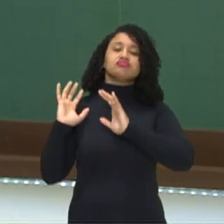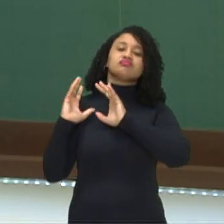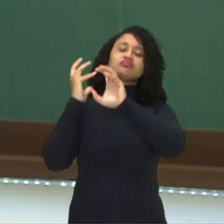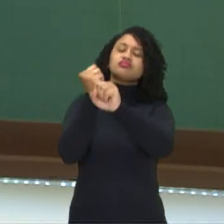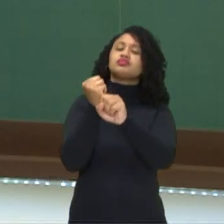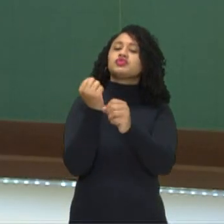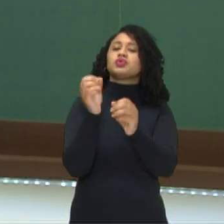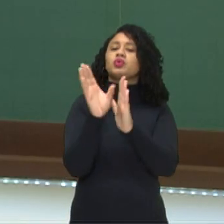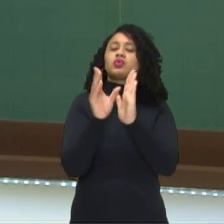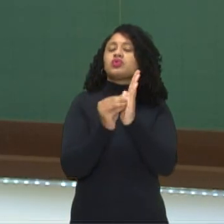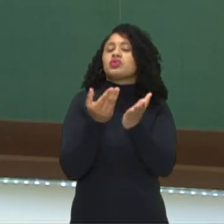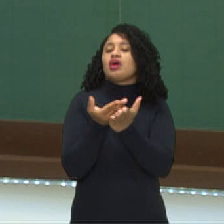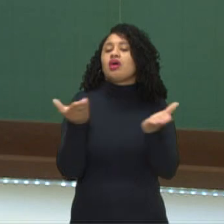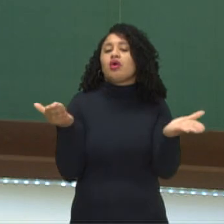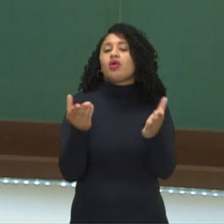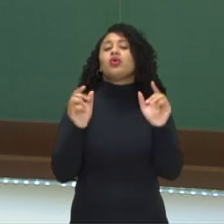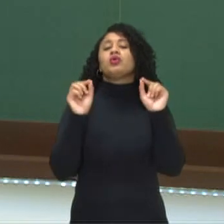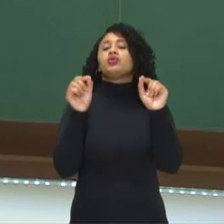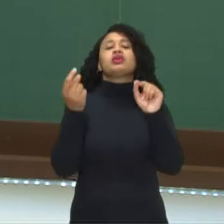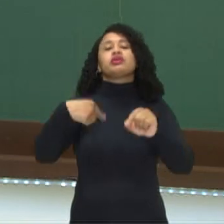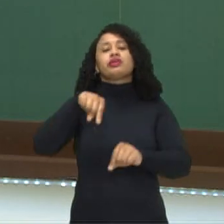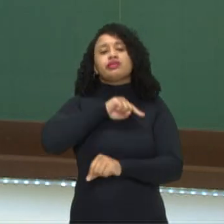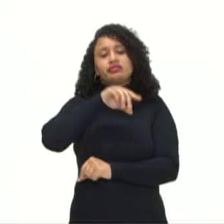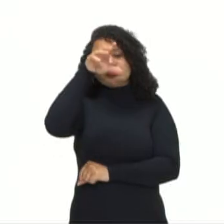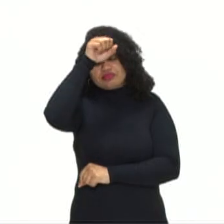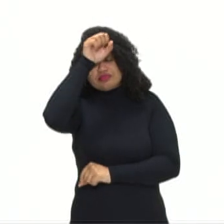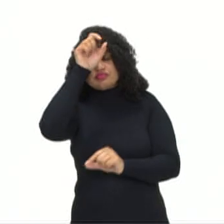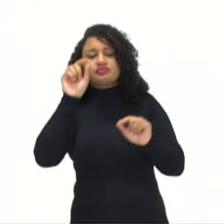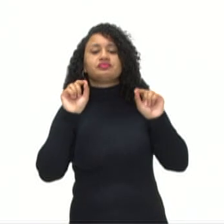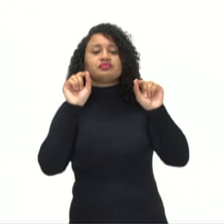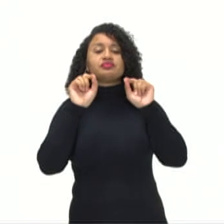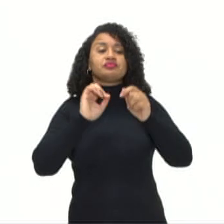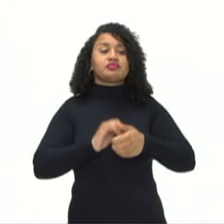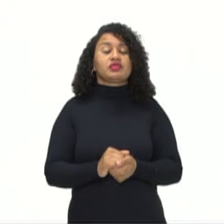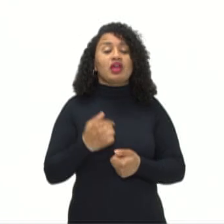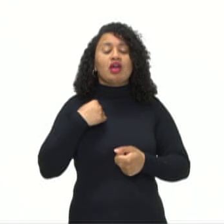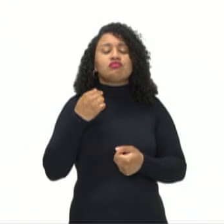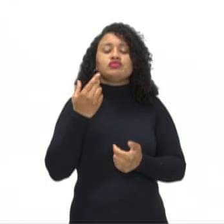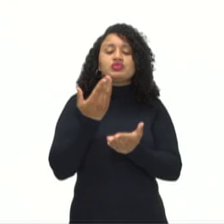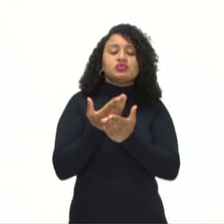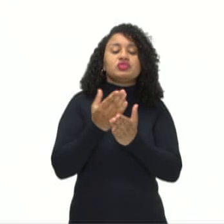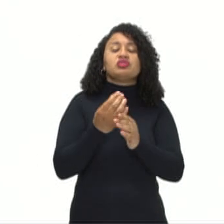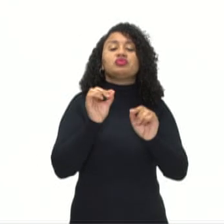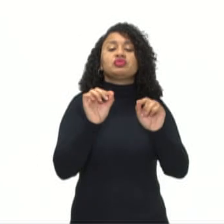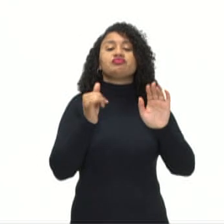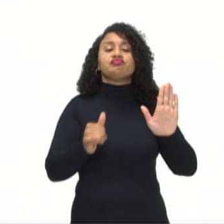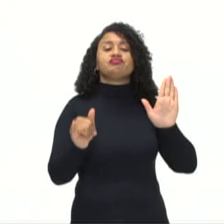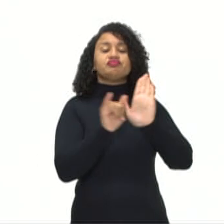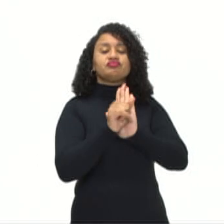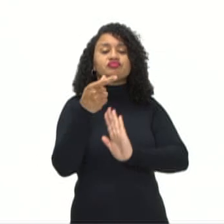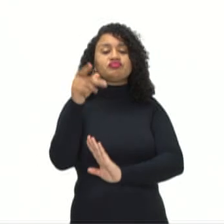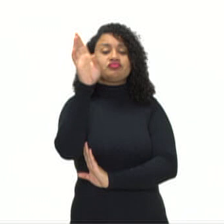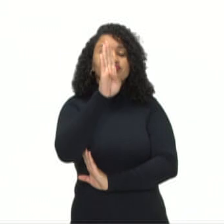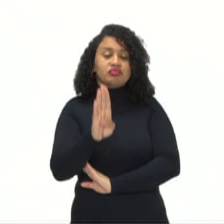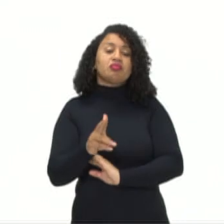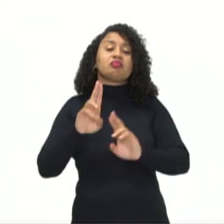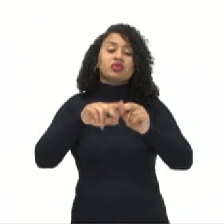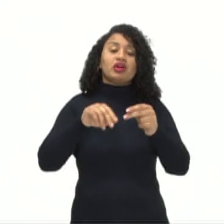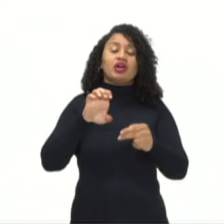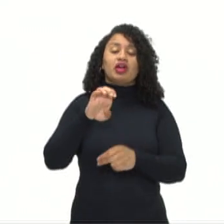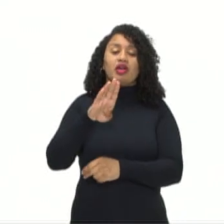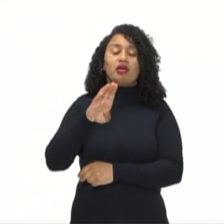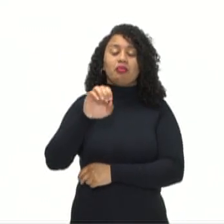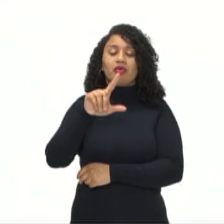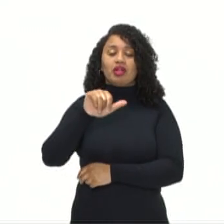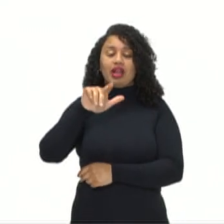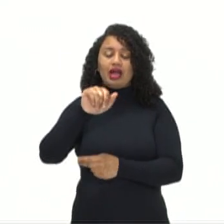Retomando, o que nós vimos nessa aula, né? Vimos um pouco da nossa identidade brasileira, né? Por meio das emboladas, da